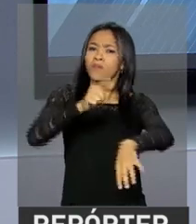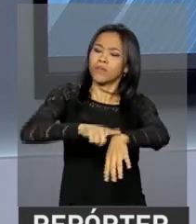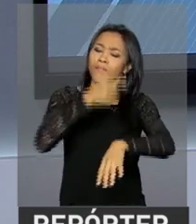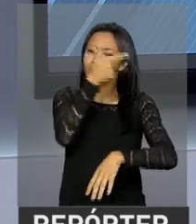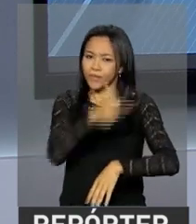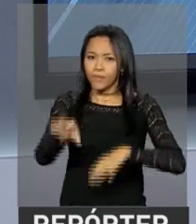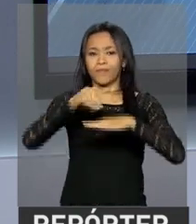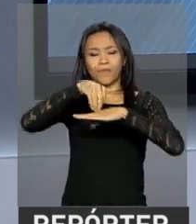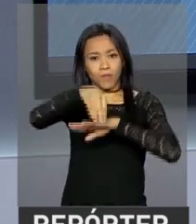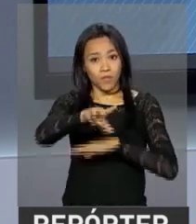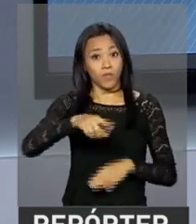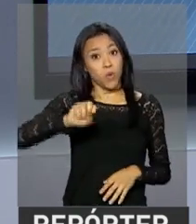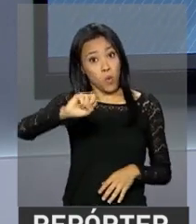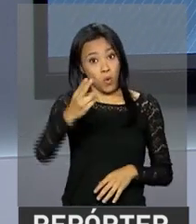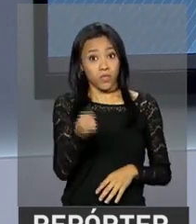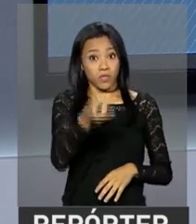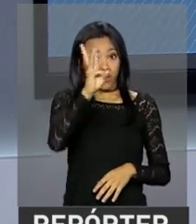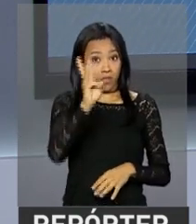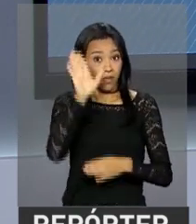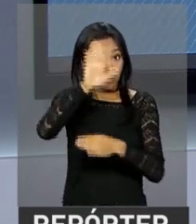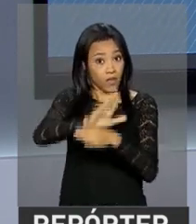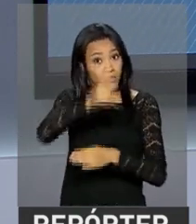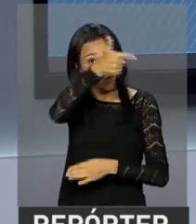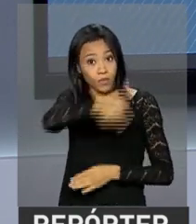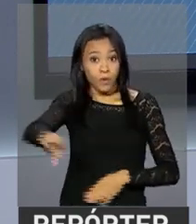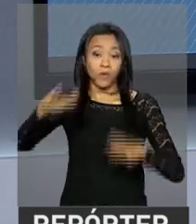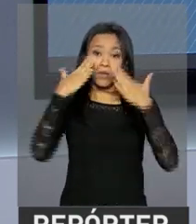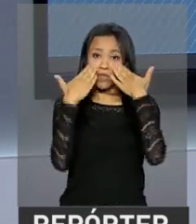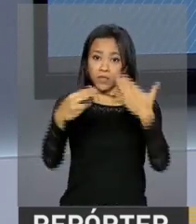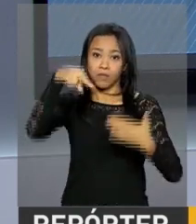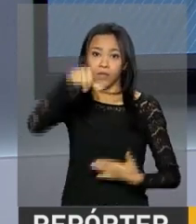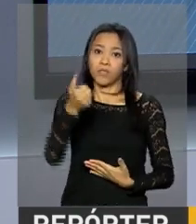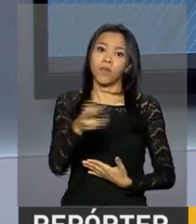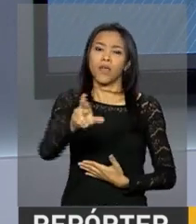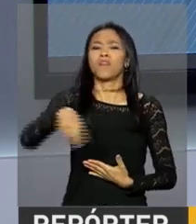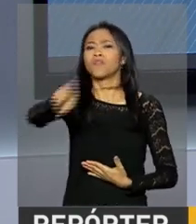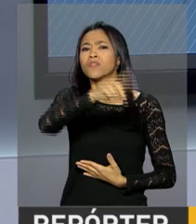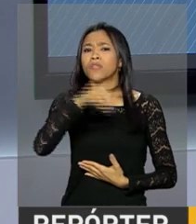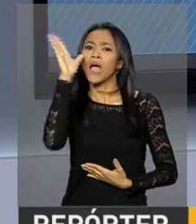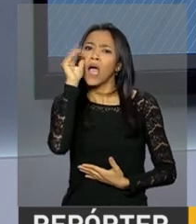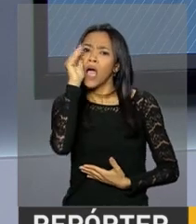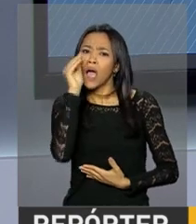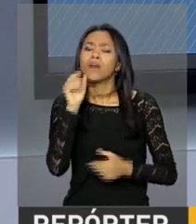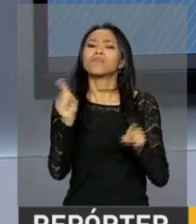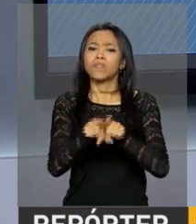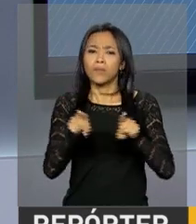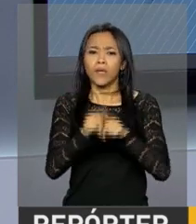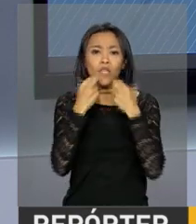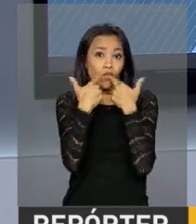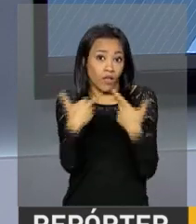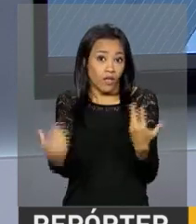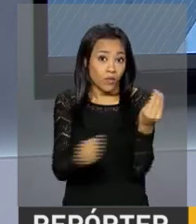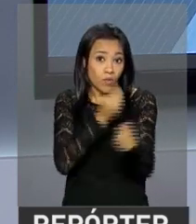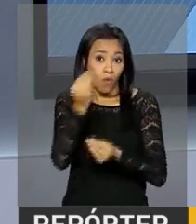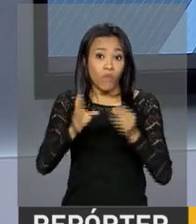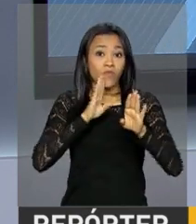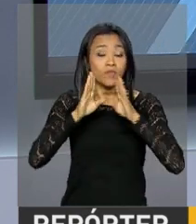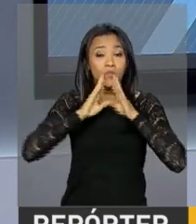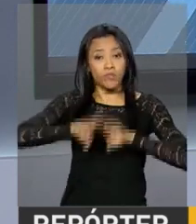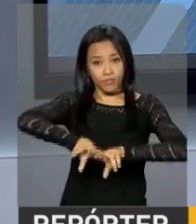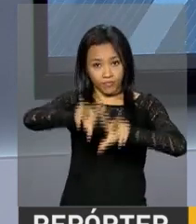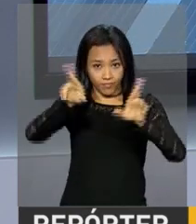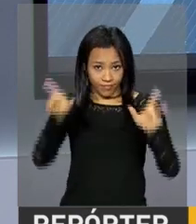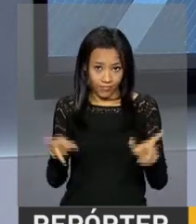com outras informações ou às três da tarde na próxima de seu repórter nbr você pode acompanhar também as novidades em nossas redes